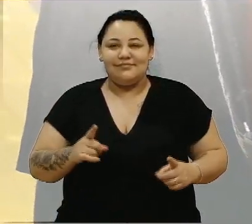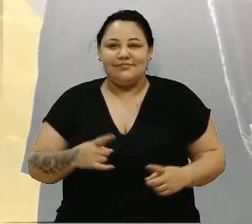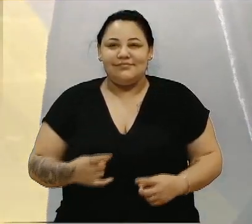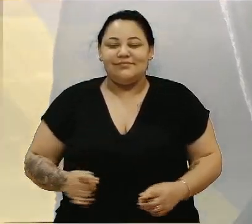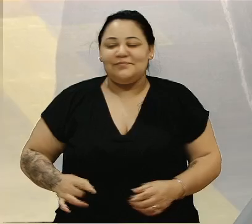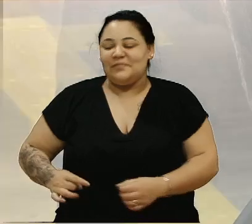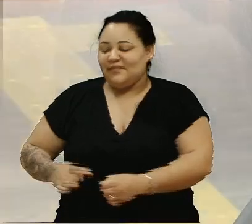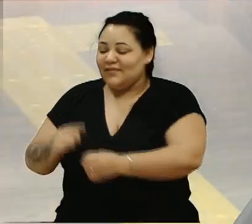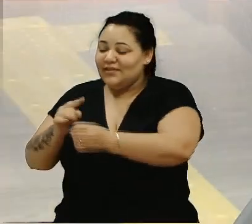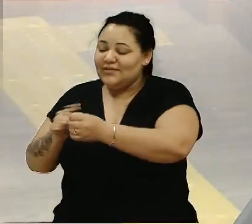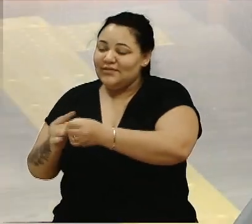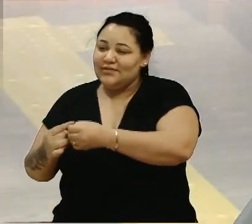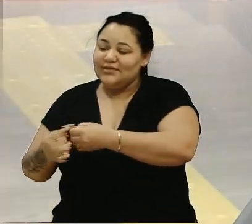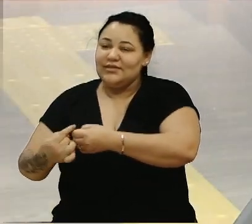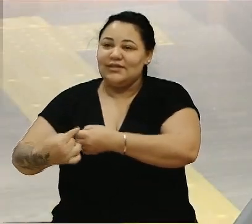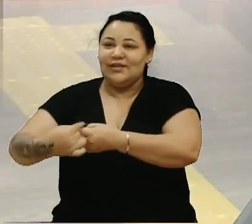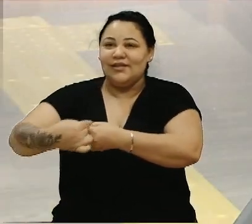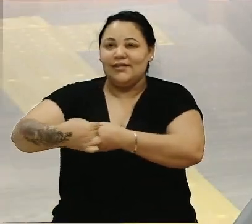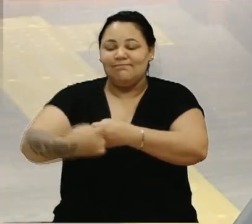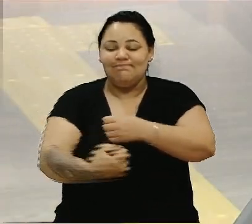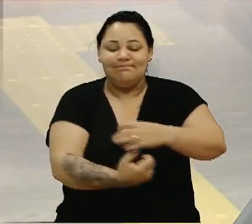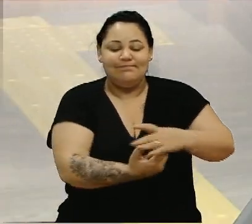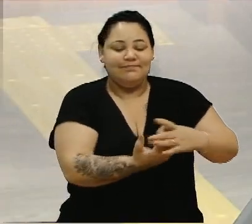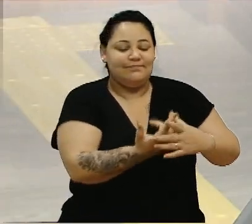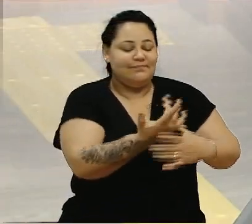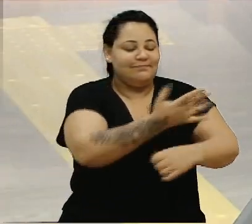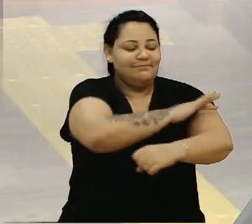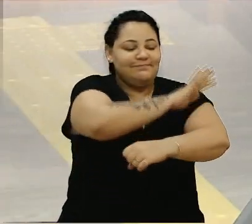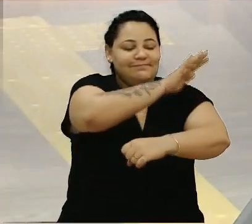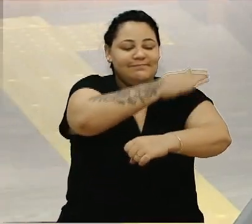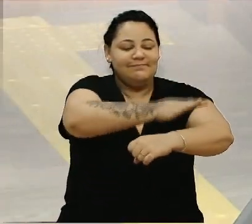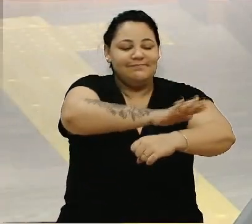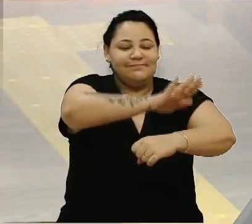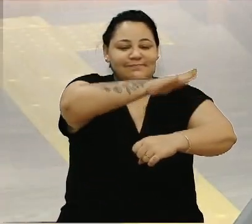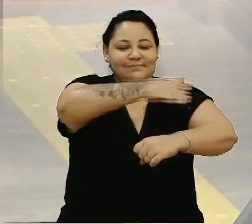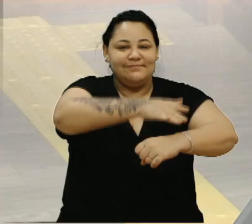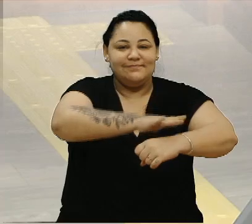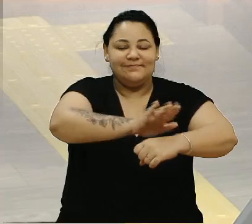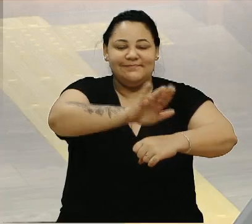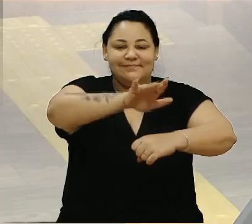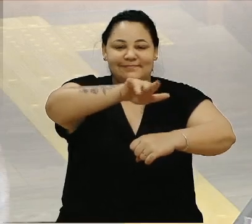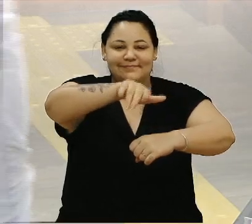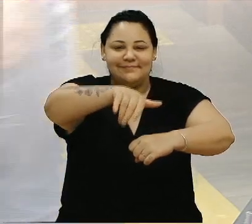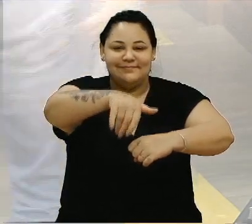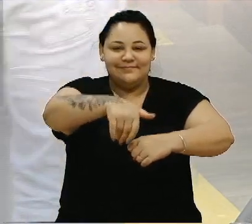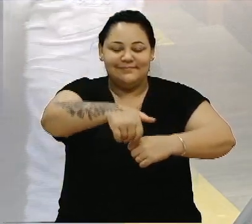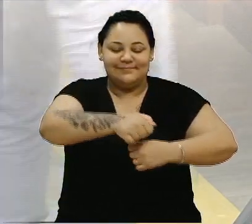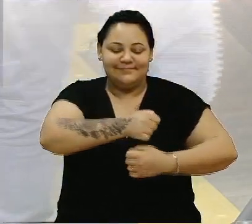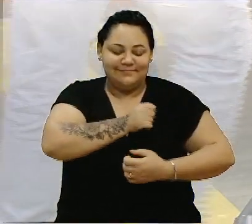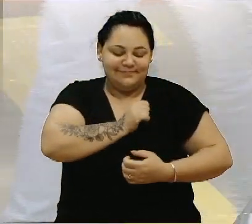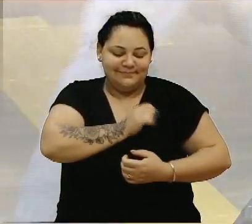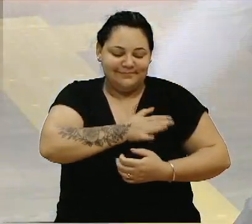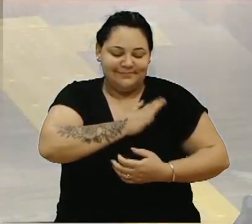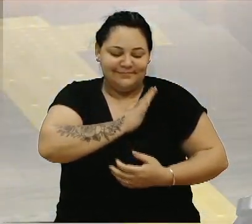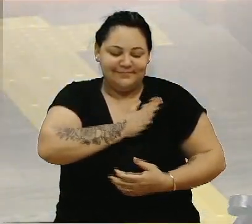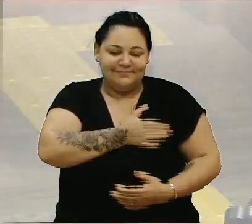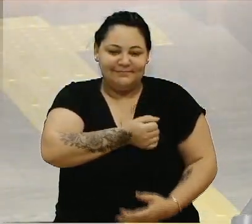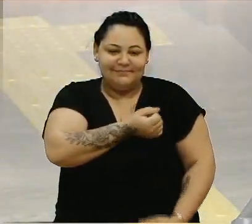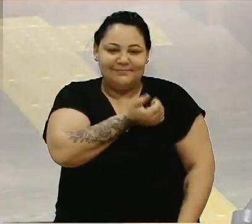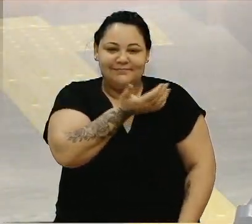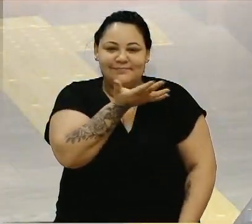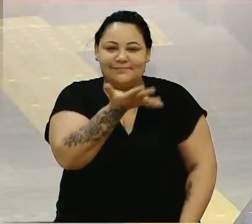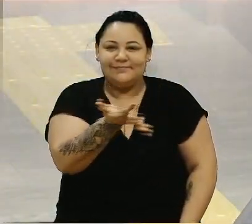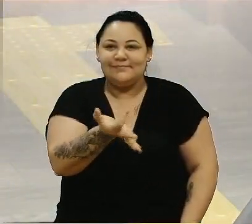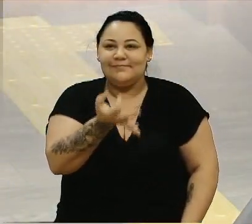Cidade encantada da Serra, dona do meu coração, por